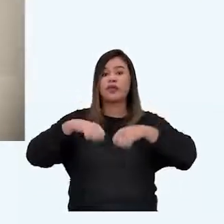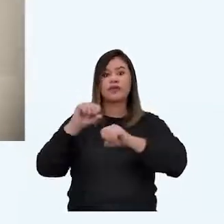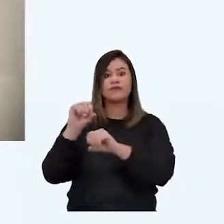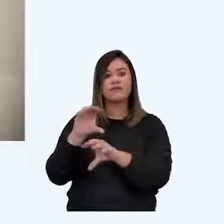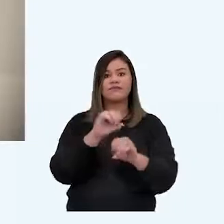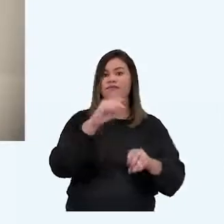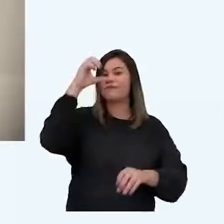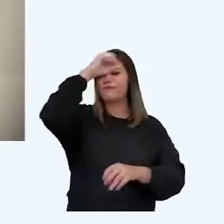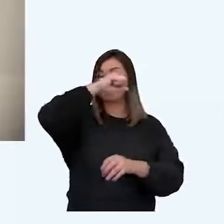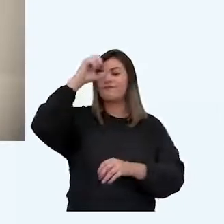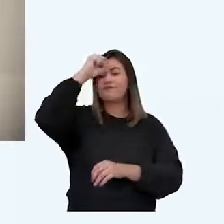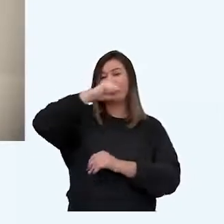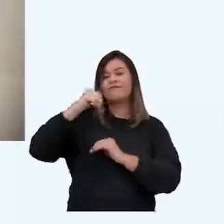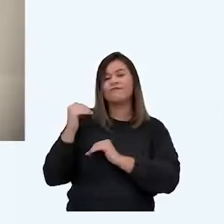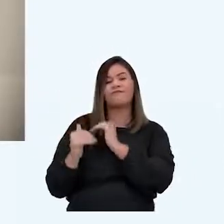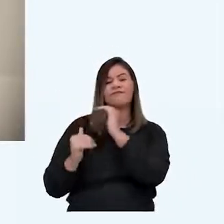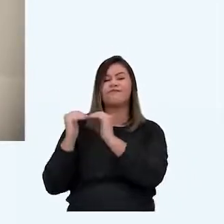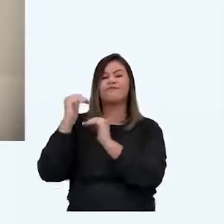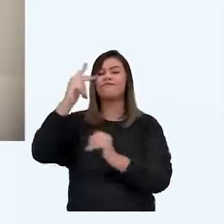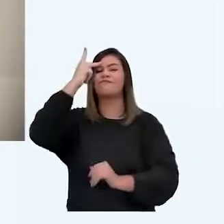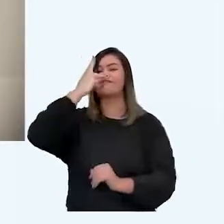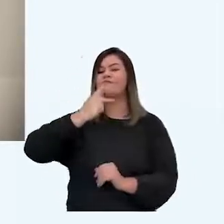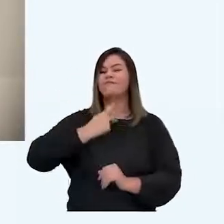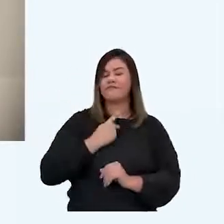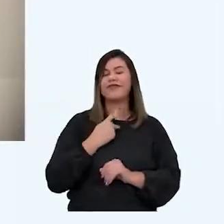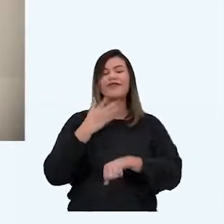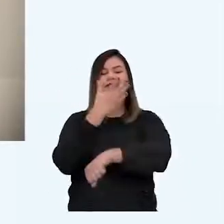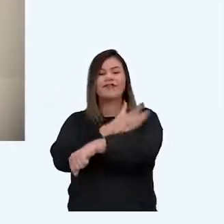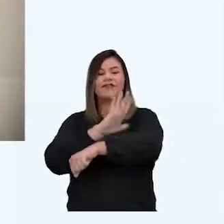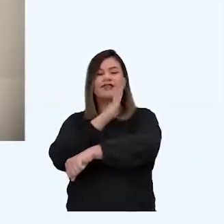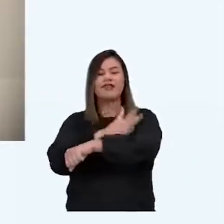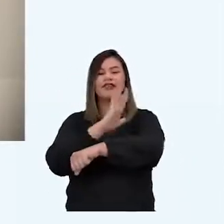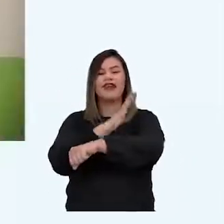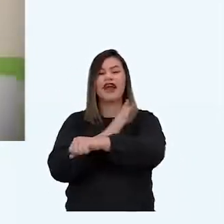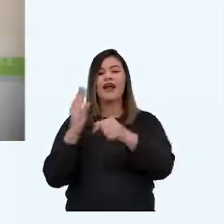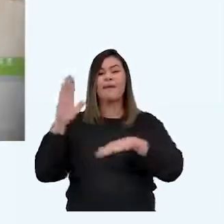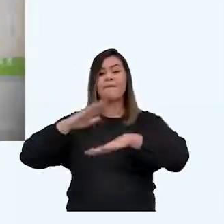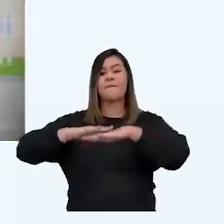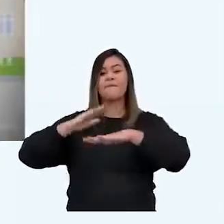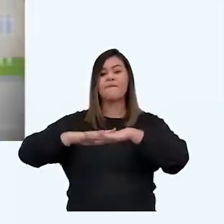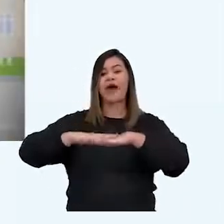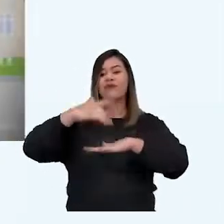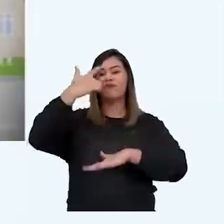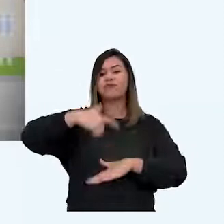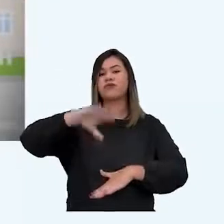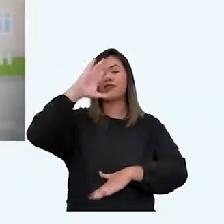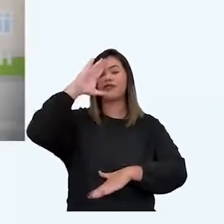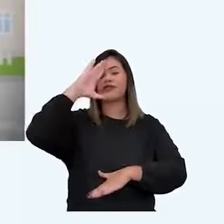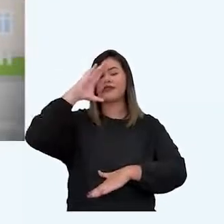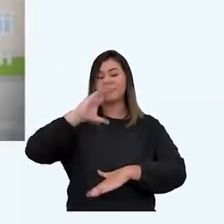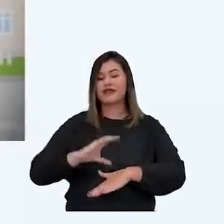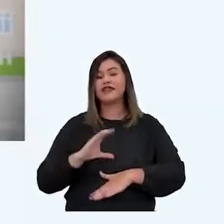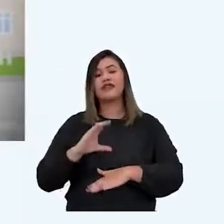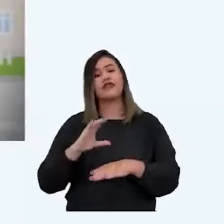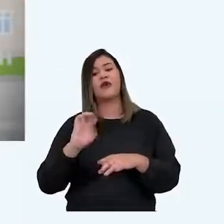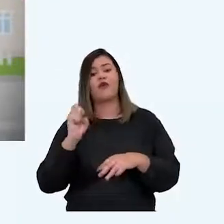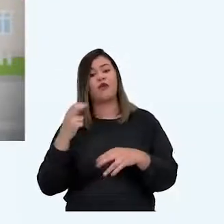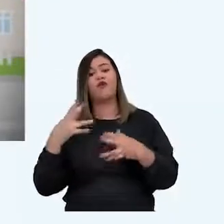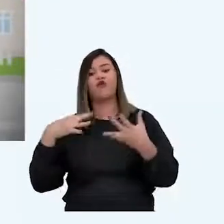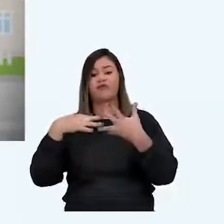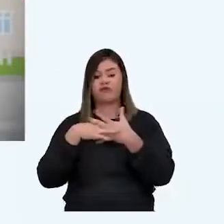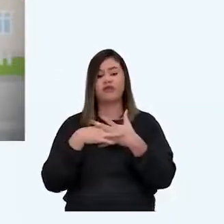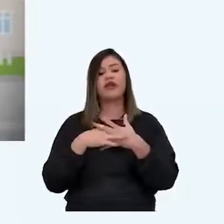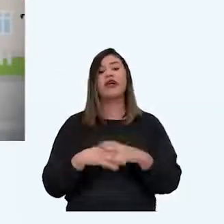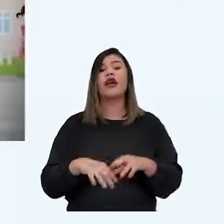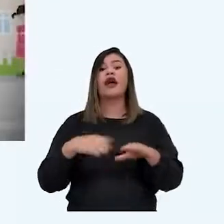visando o pleno desenvolvimento como pessoa e o preparo para o exercício da cidadania. Eles também devem ter acesso à escola pública